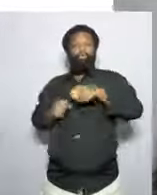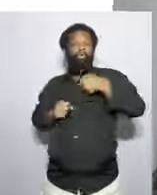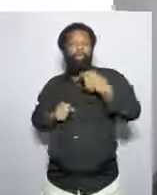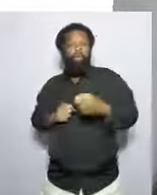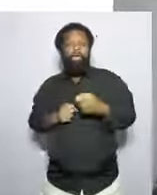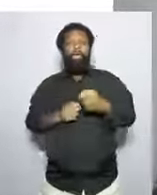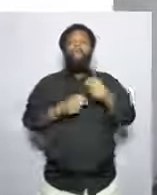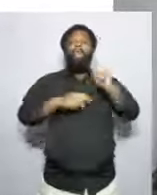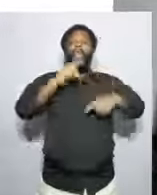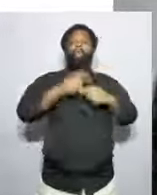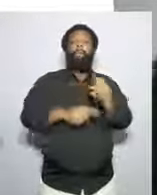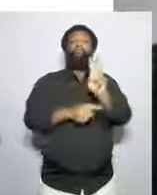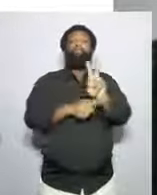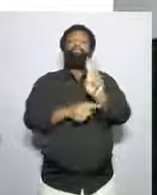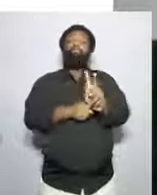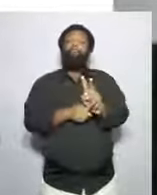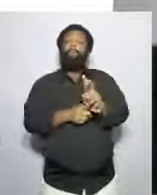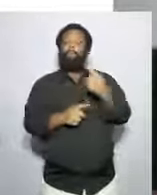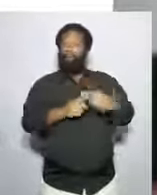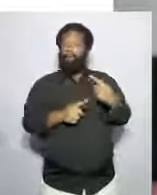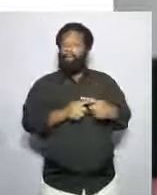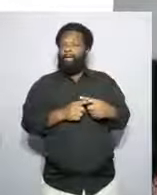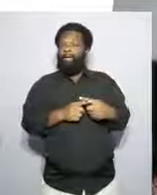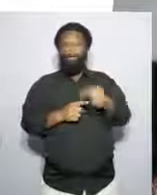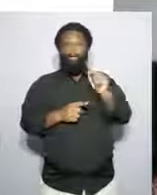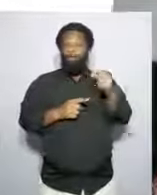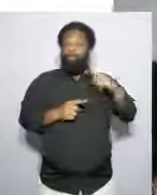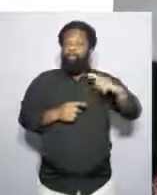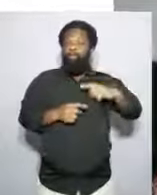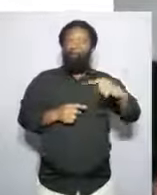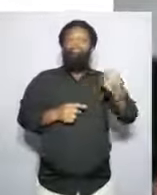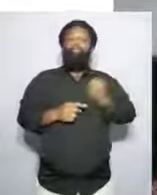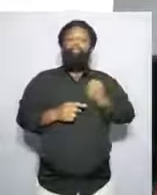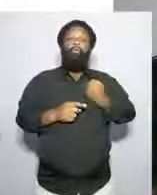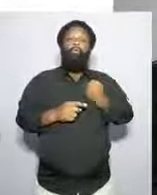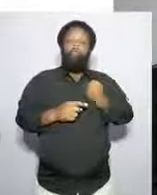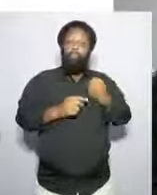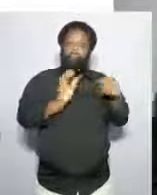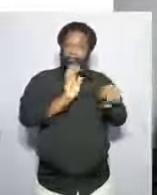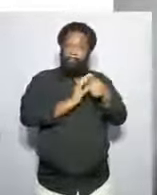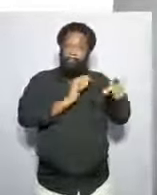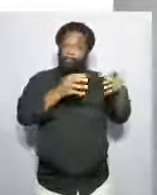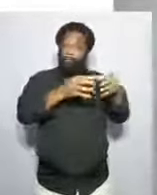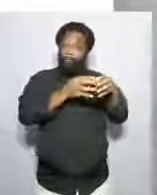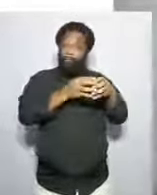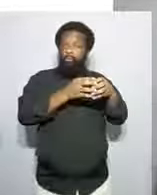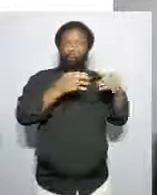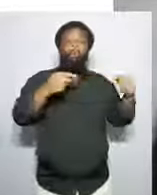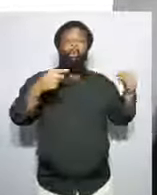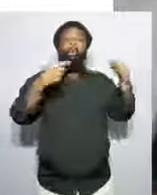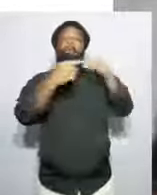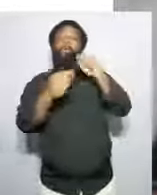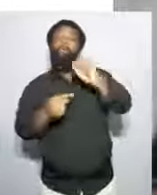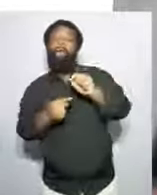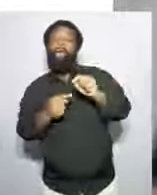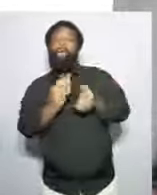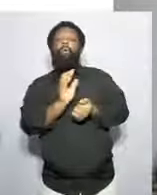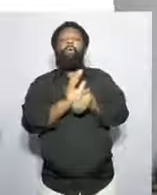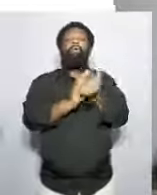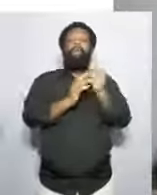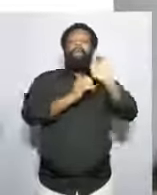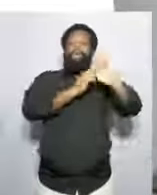elementos representativos. Porque justamente o número do grupo, ele é equivalente ao número